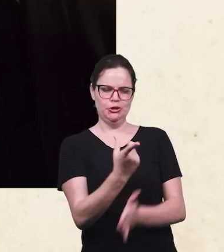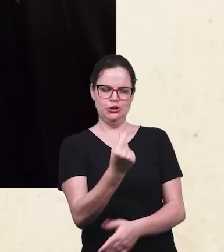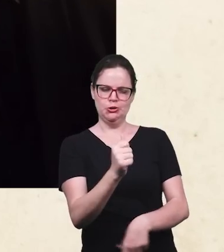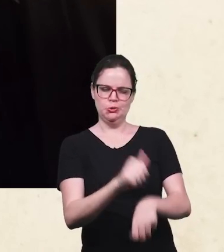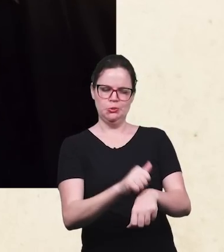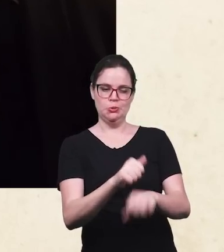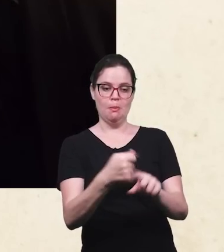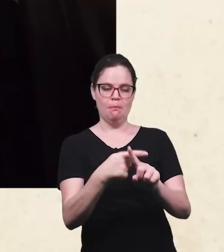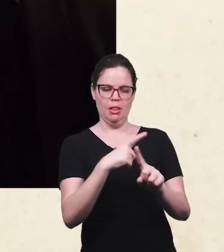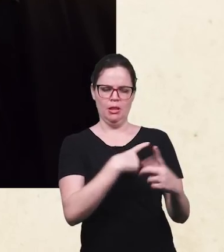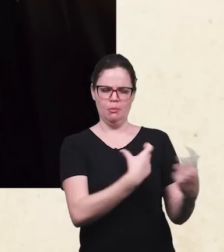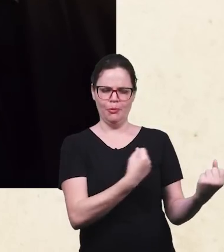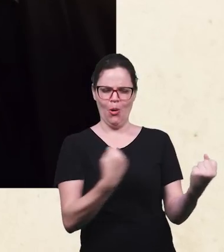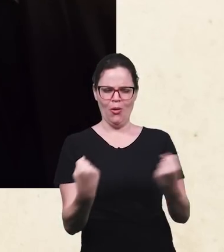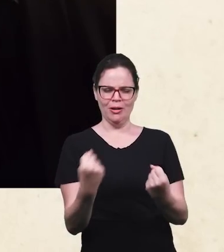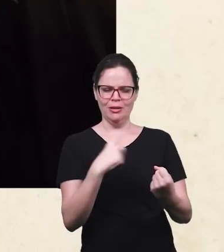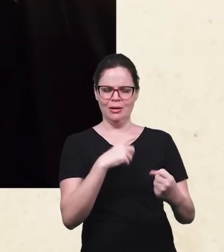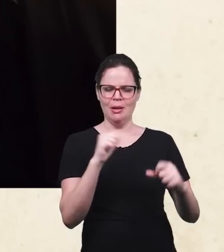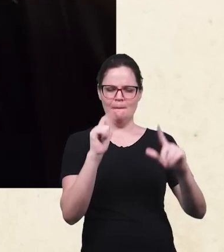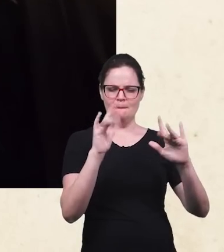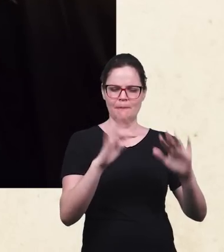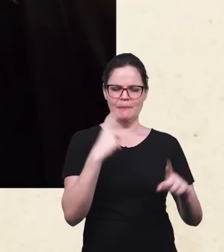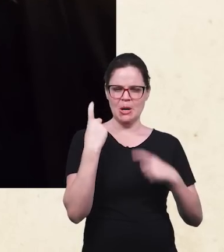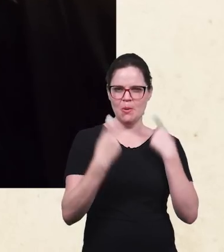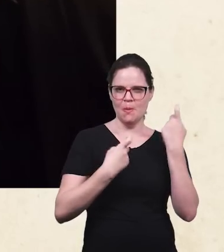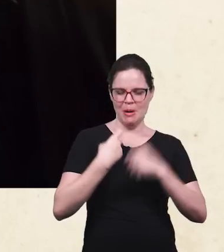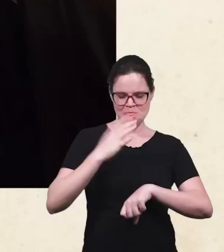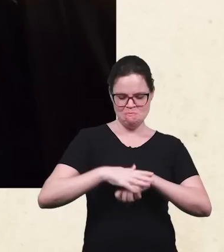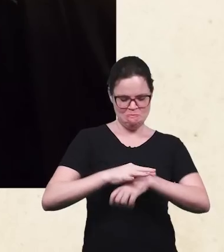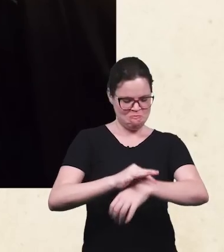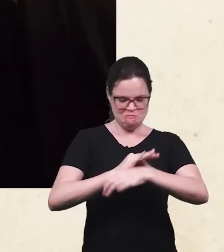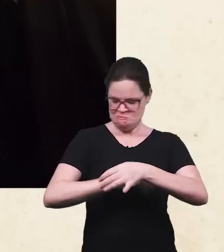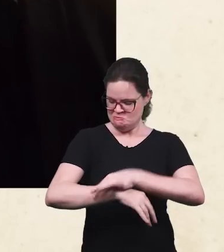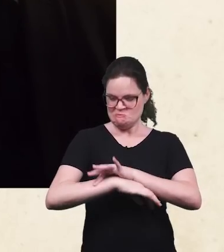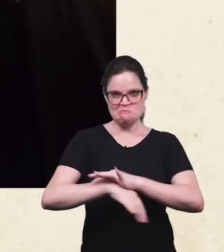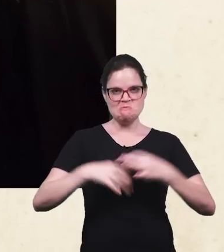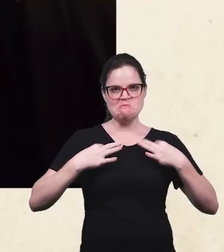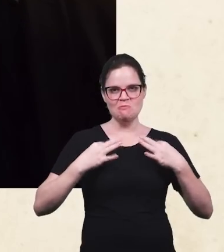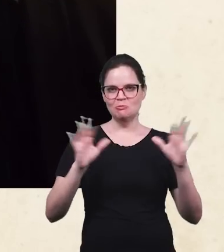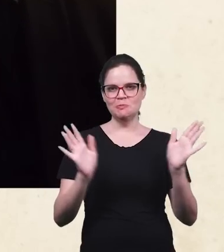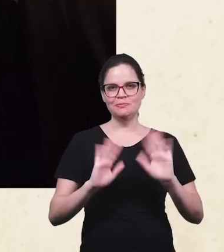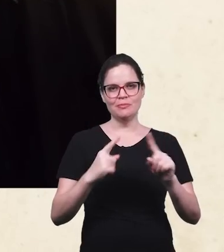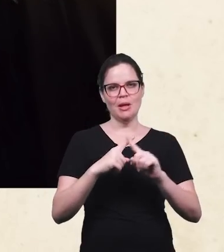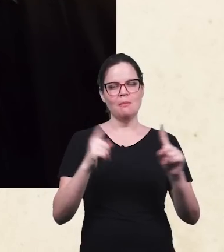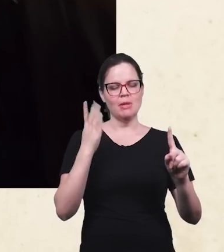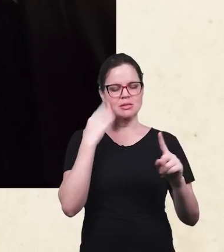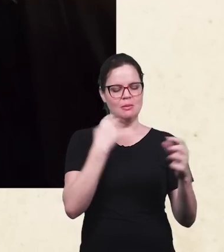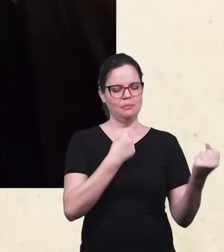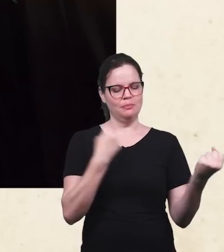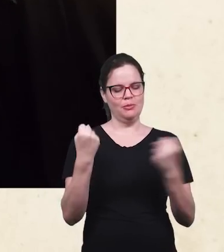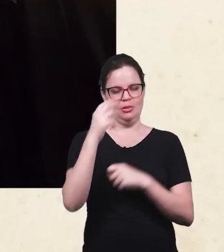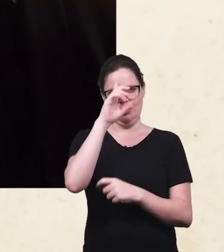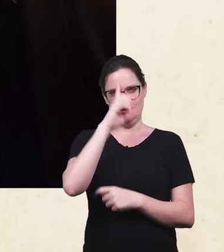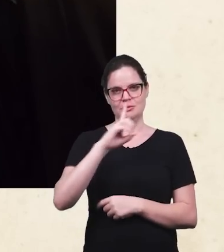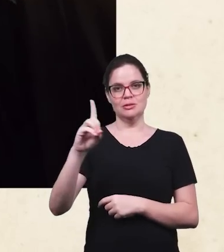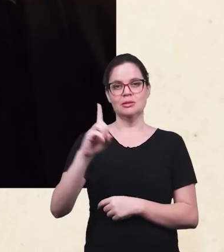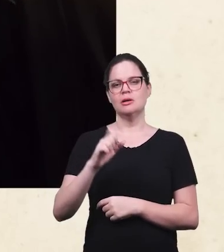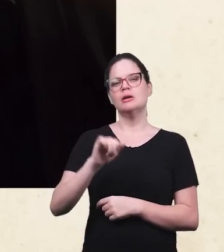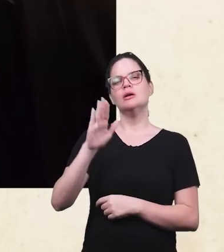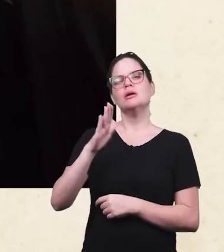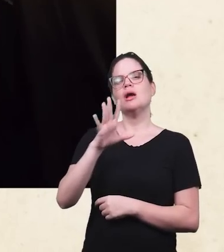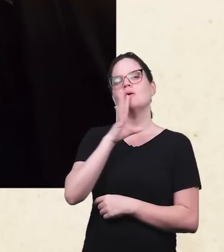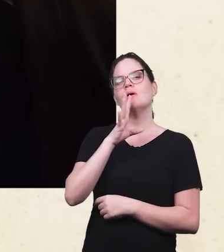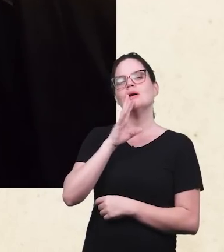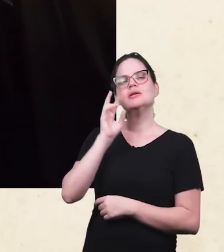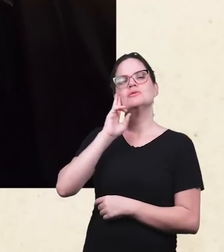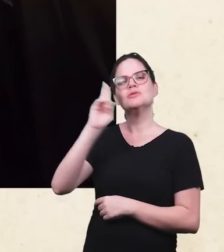igreja poderosa. É uma igreja que não se preocupa com ela mesma, mas é uma igreja que conhece o poder de Deus.